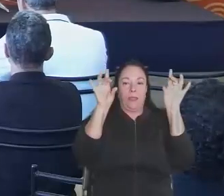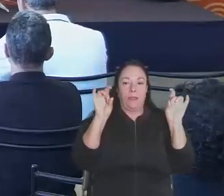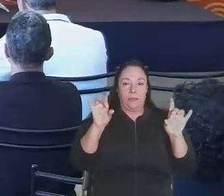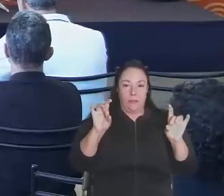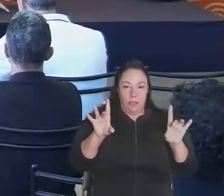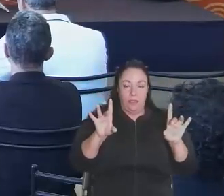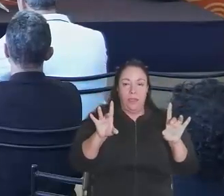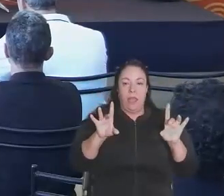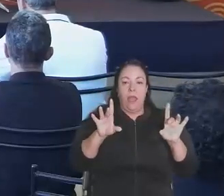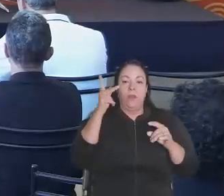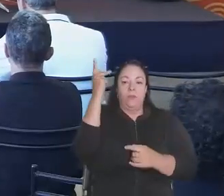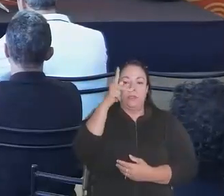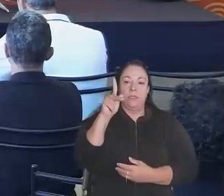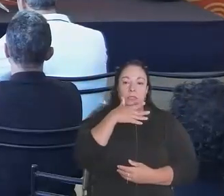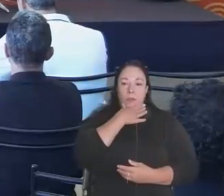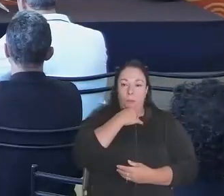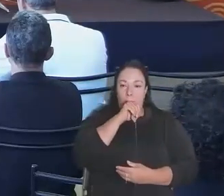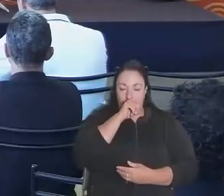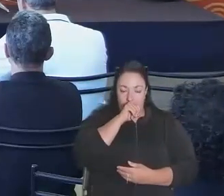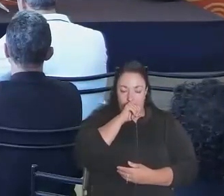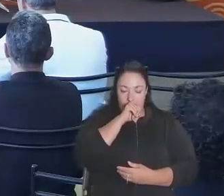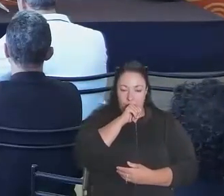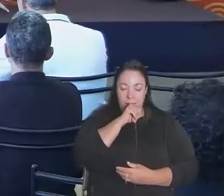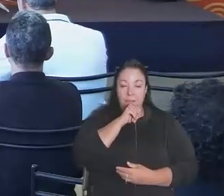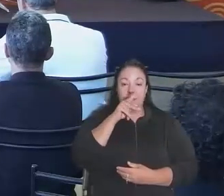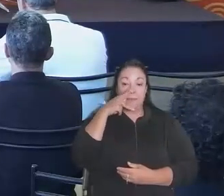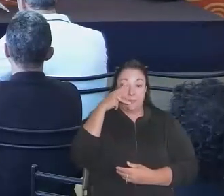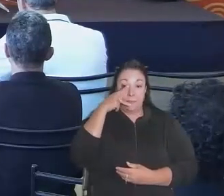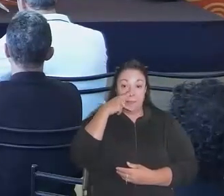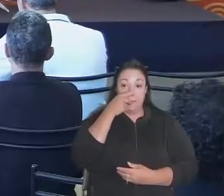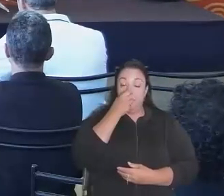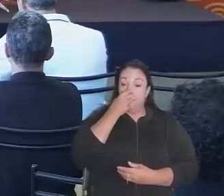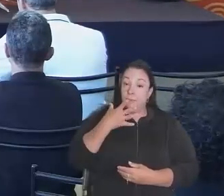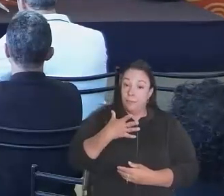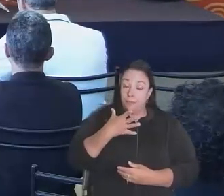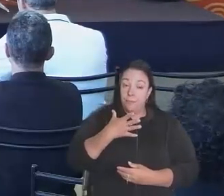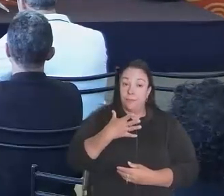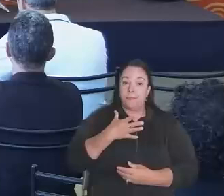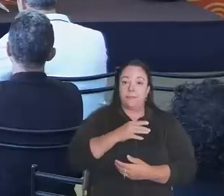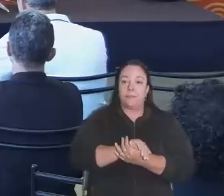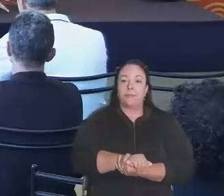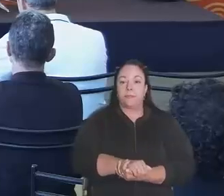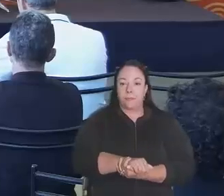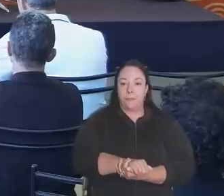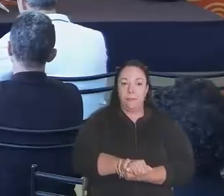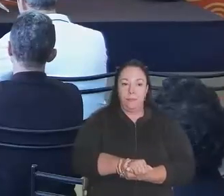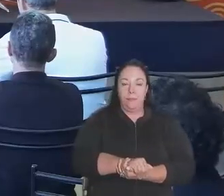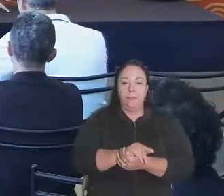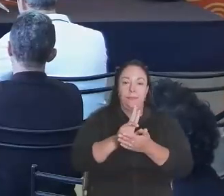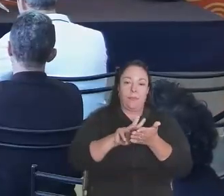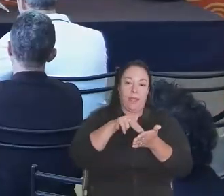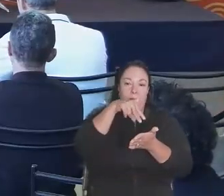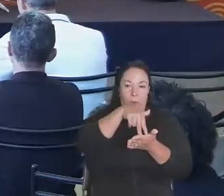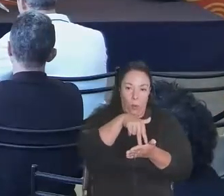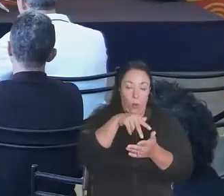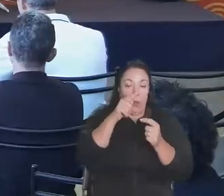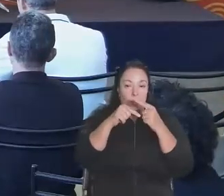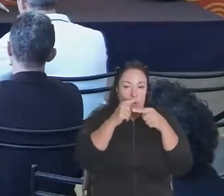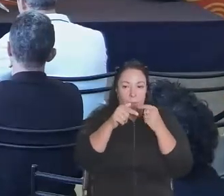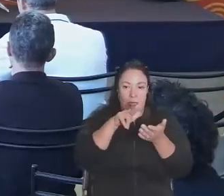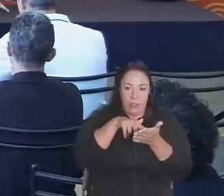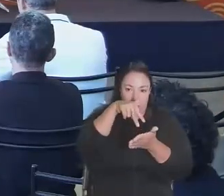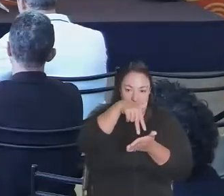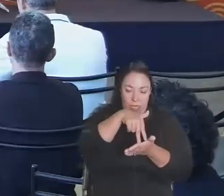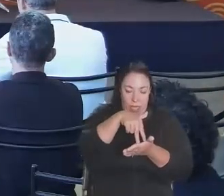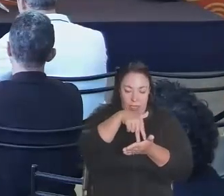senhor Bilay, o seu pai, que se retrata tão bem, o senhor Zé Severo, que de Severo não tinha nada,